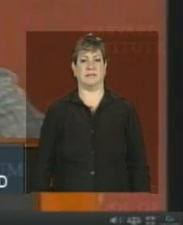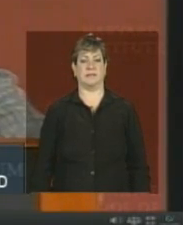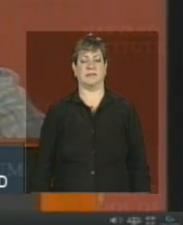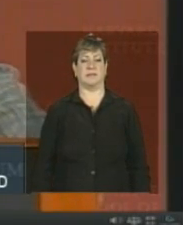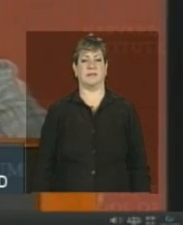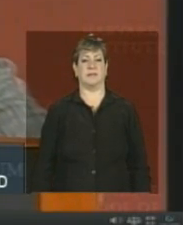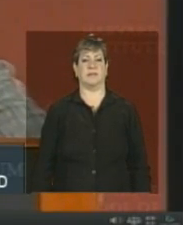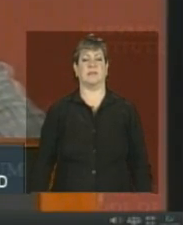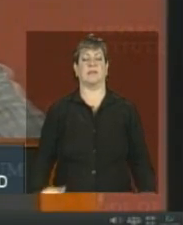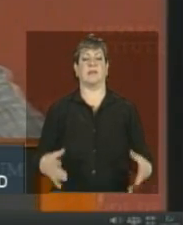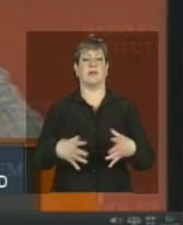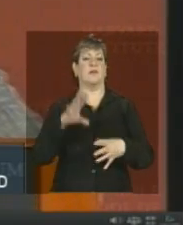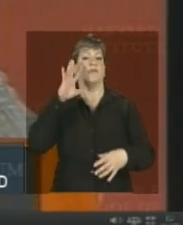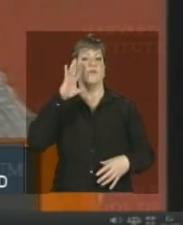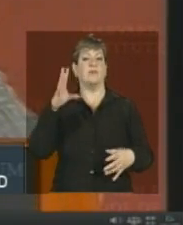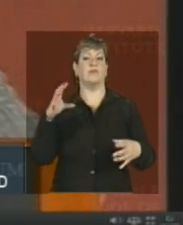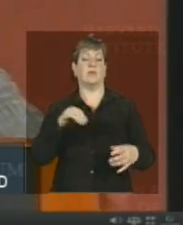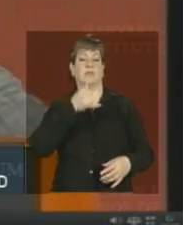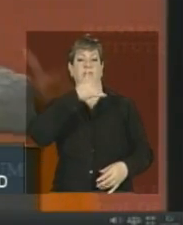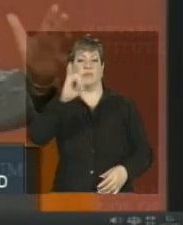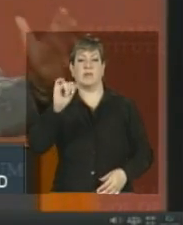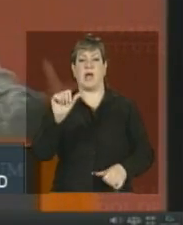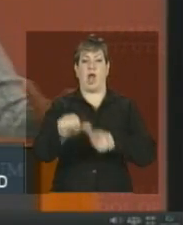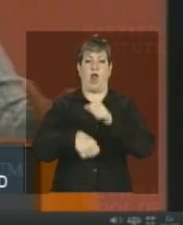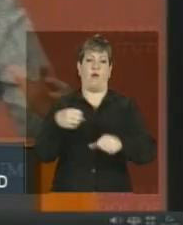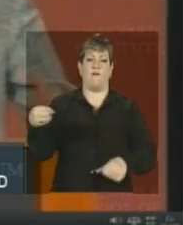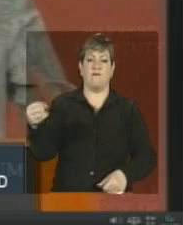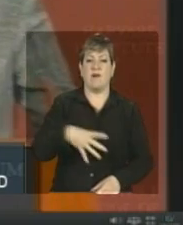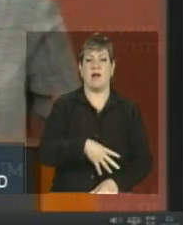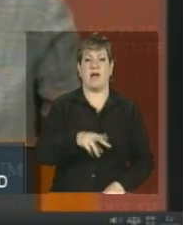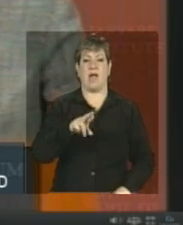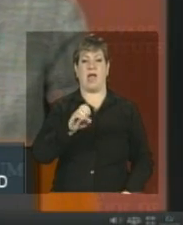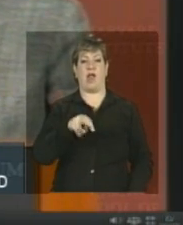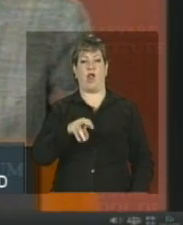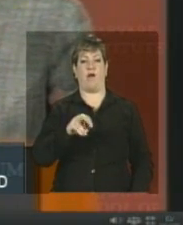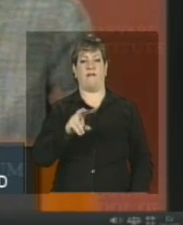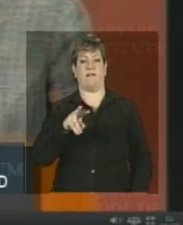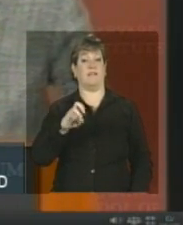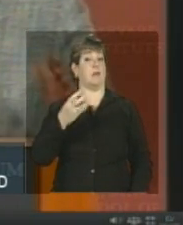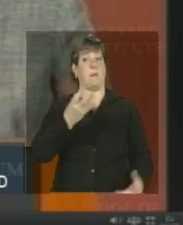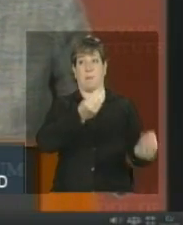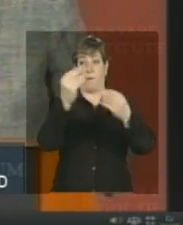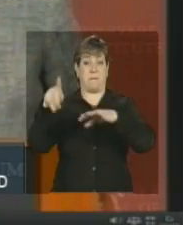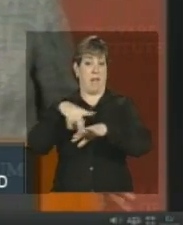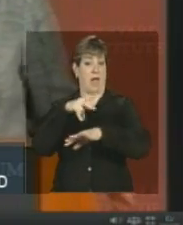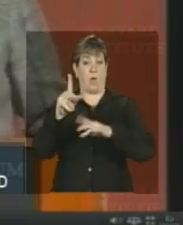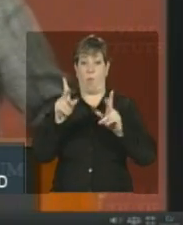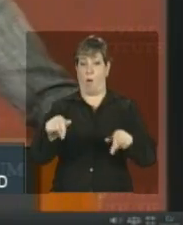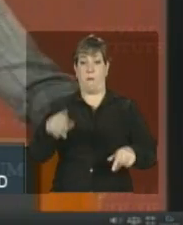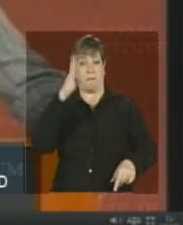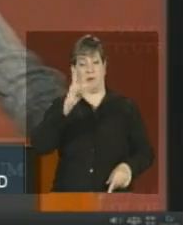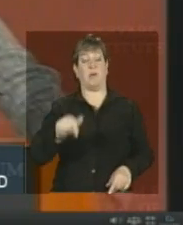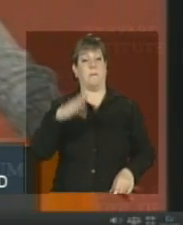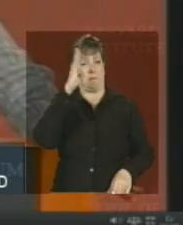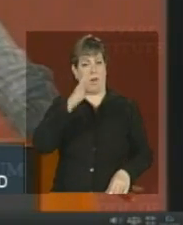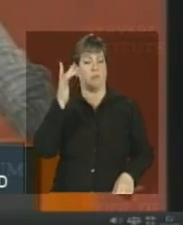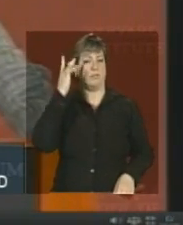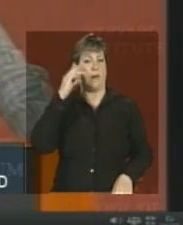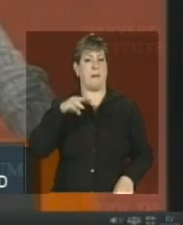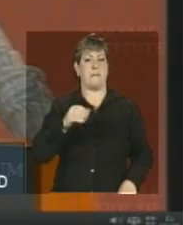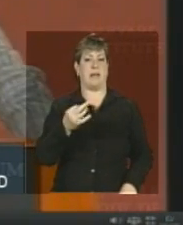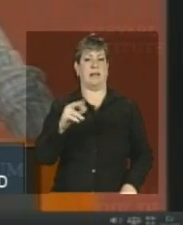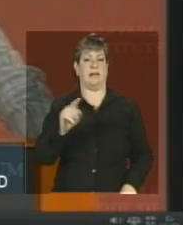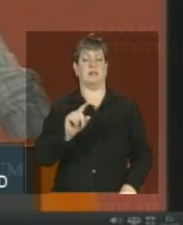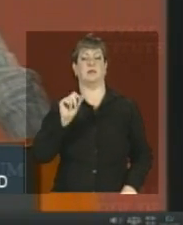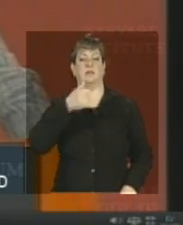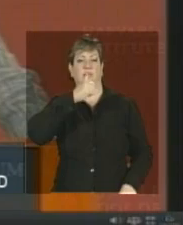baseada fundamentalmente em energias renováveis, o que não é o caso da maioria dos países que tem a sua matriz baseada